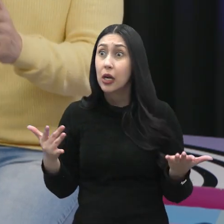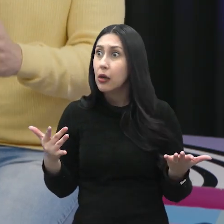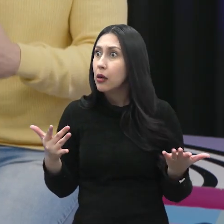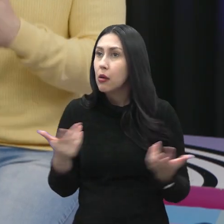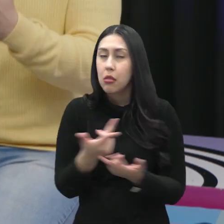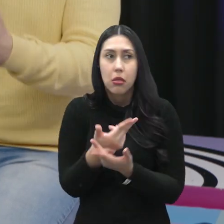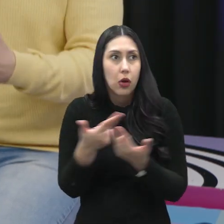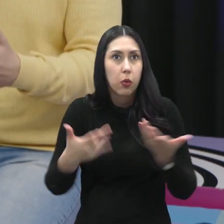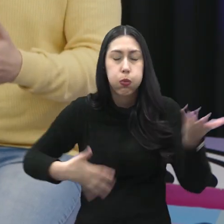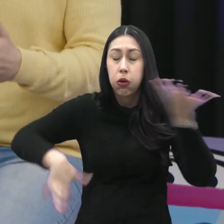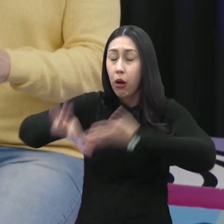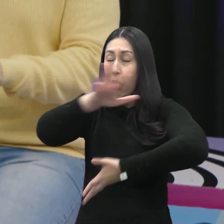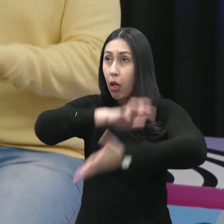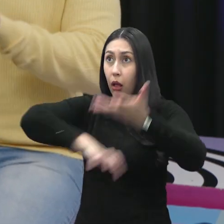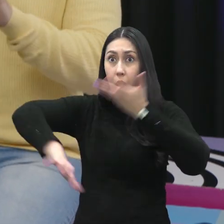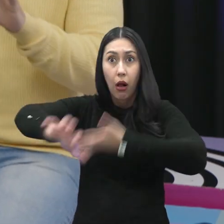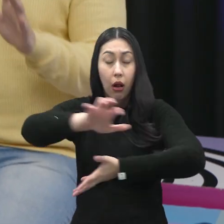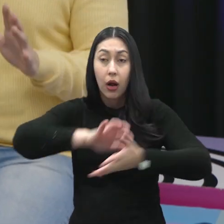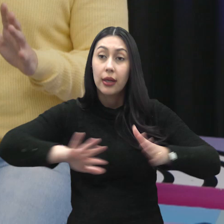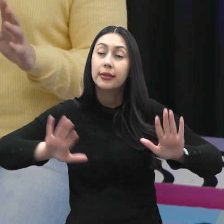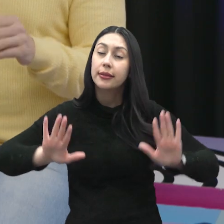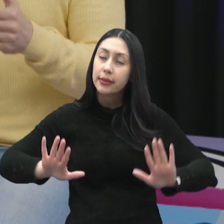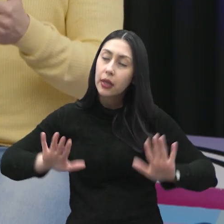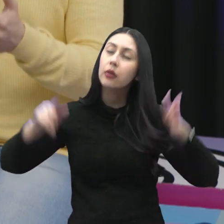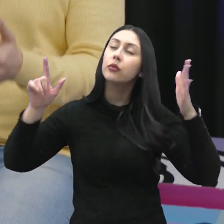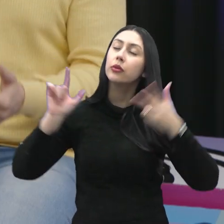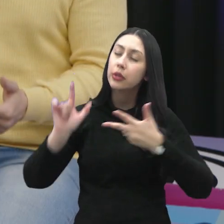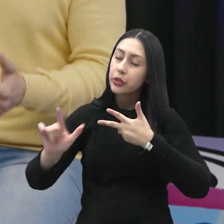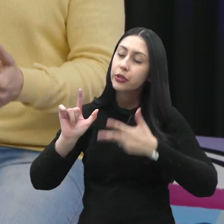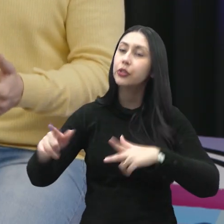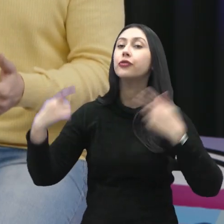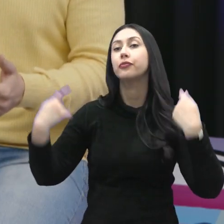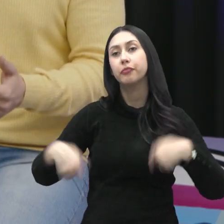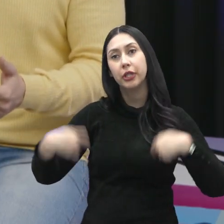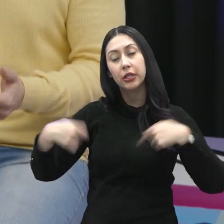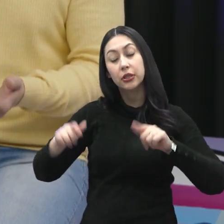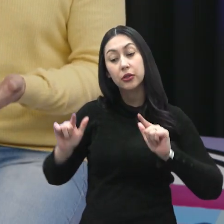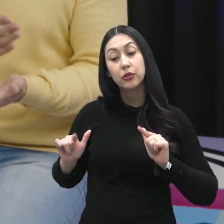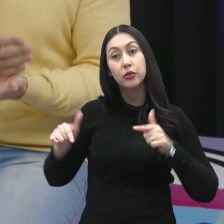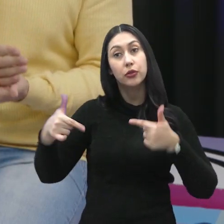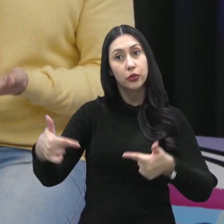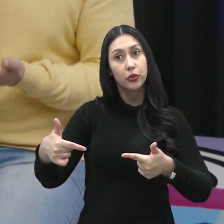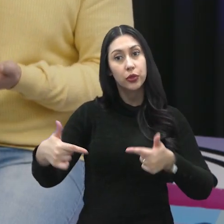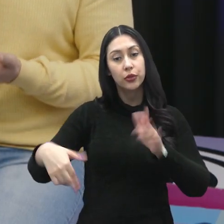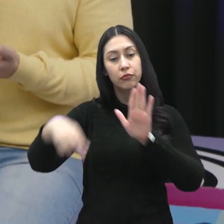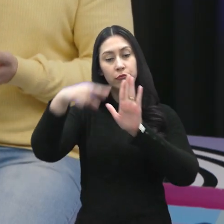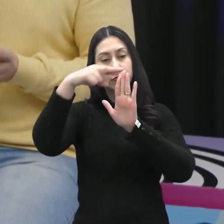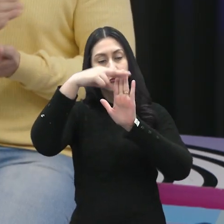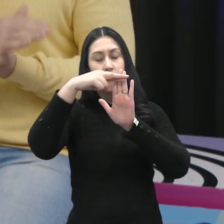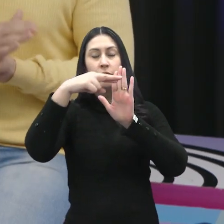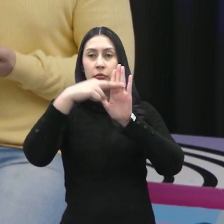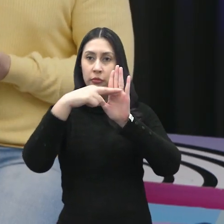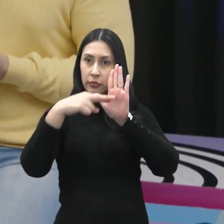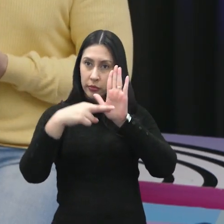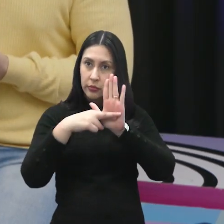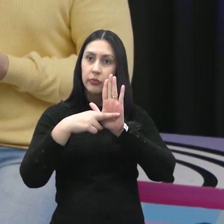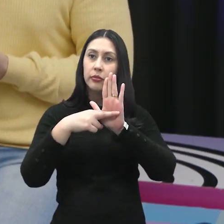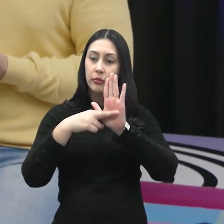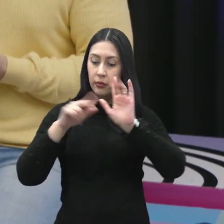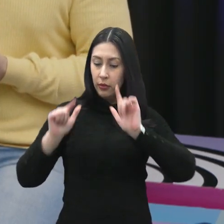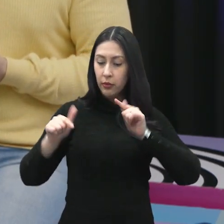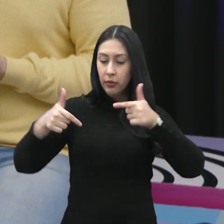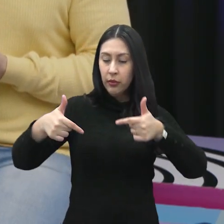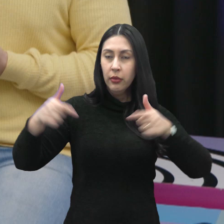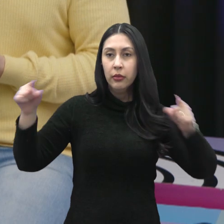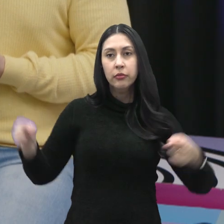estão fugindo um pouco do controle e sempre que isso acontece, o legislativo precisa sim entrar em ação para determinar algumas regras para a gente ter uma